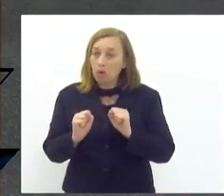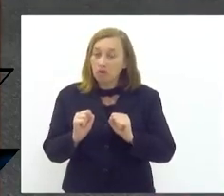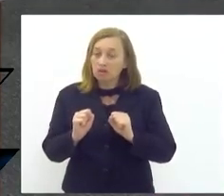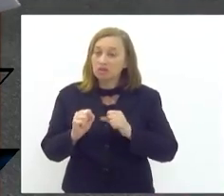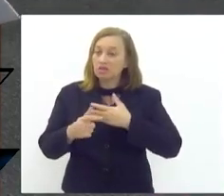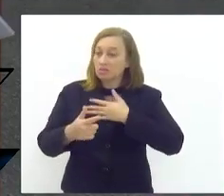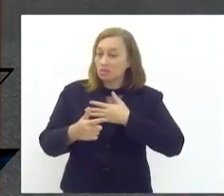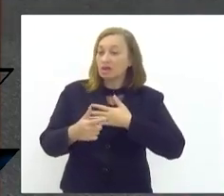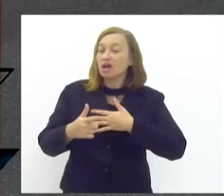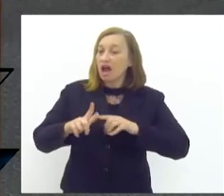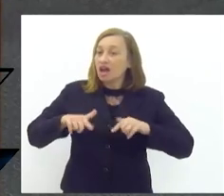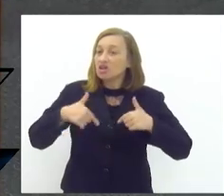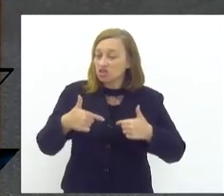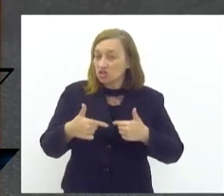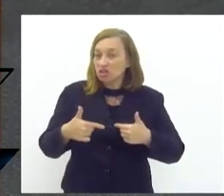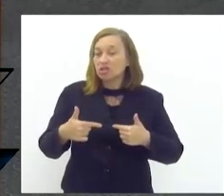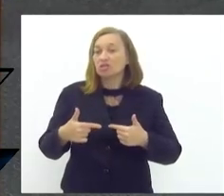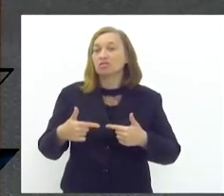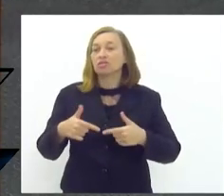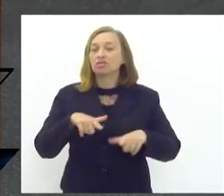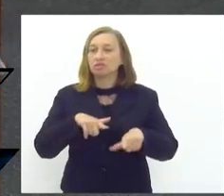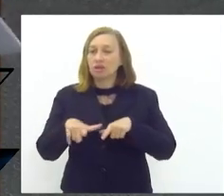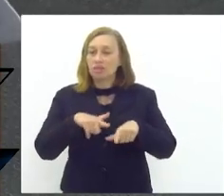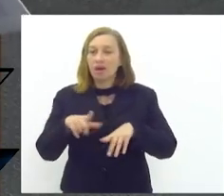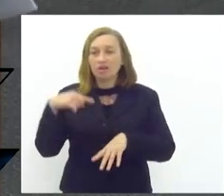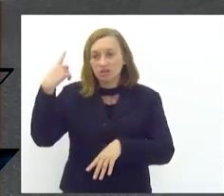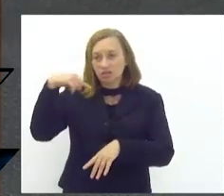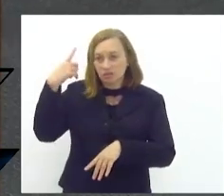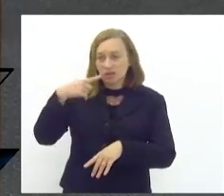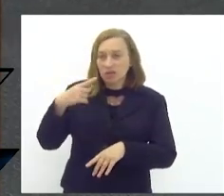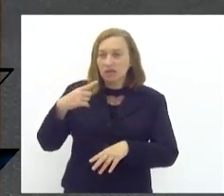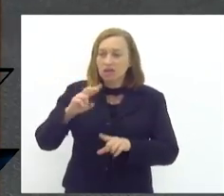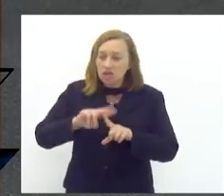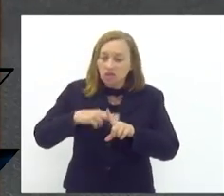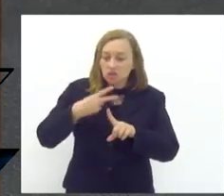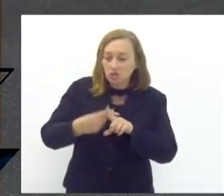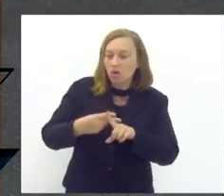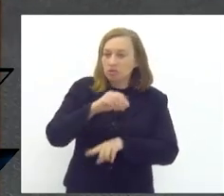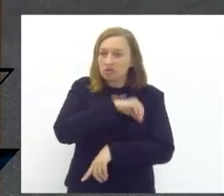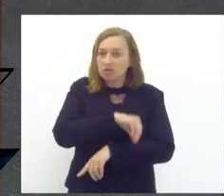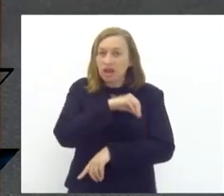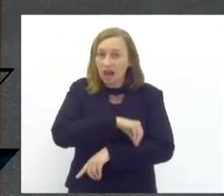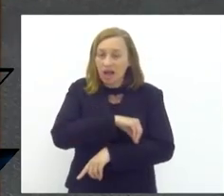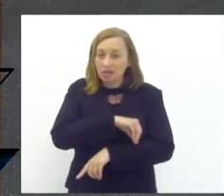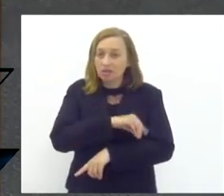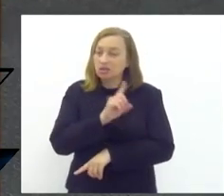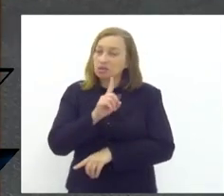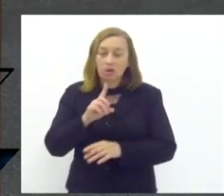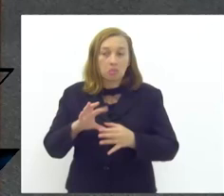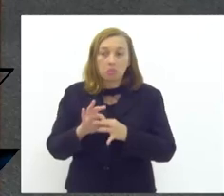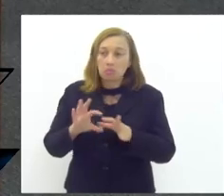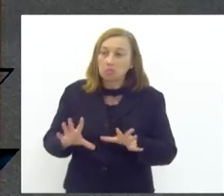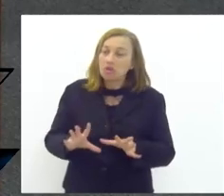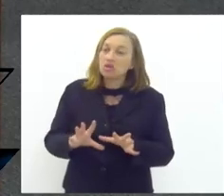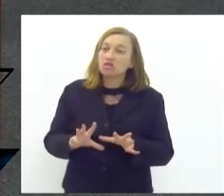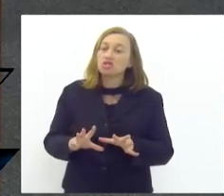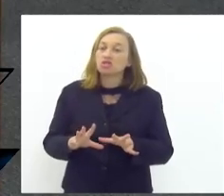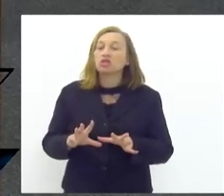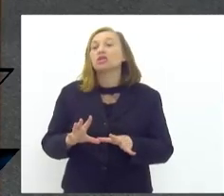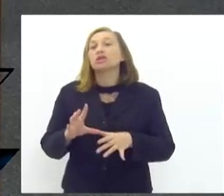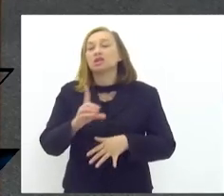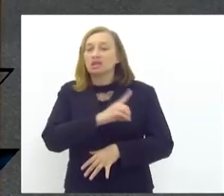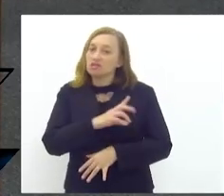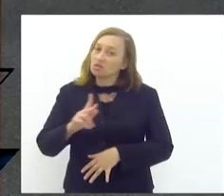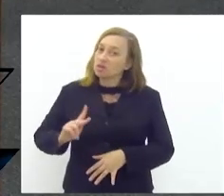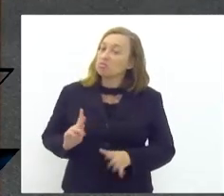eles ganham do uma duplicidade de Salários o que não é permitido por exemplo na Defensoria